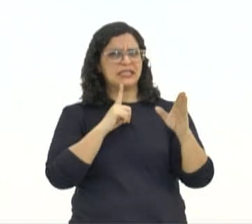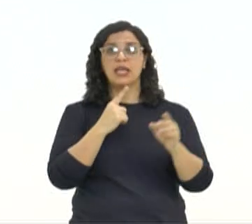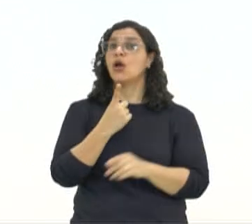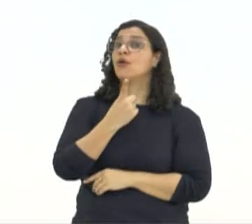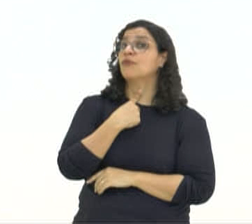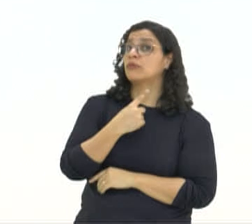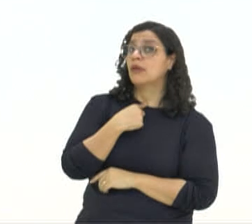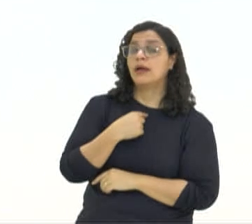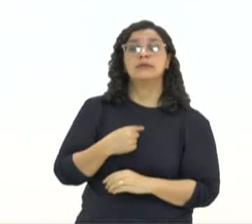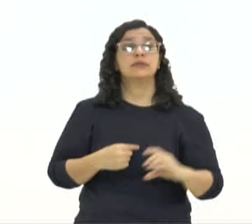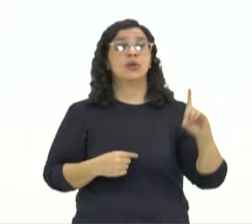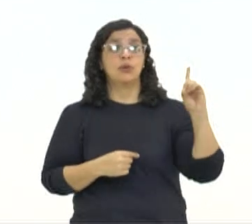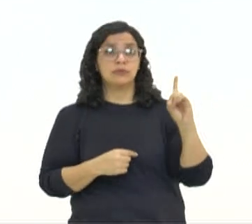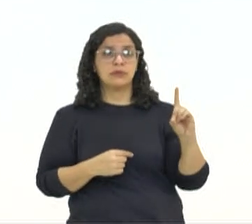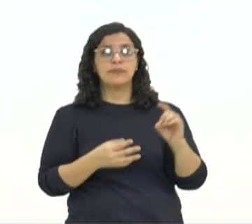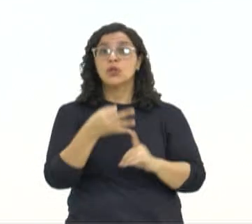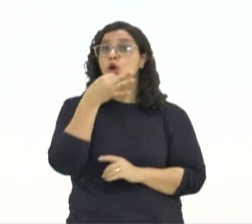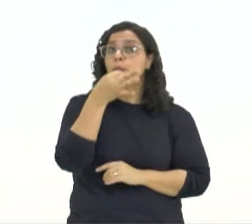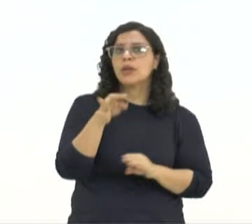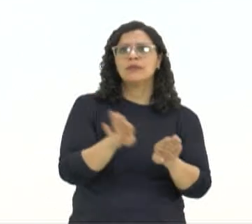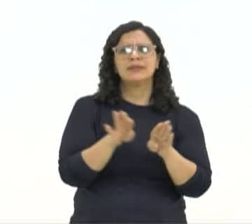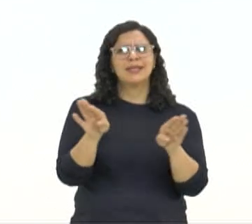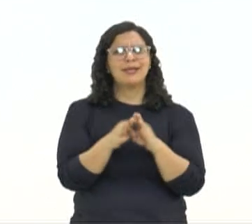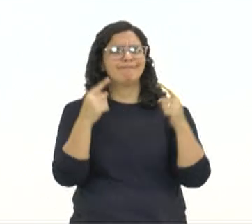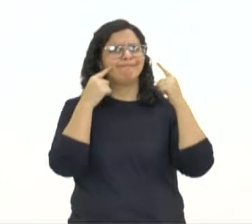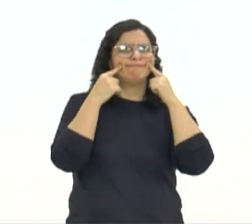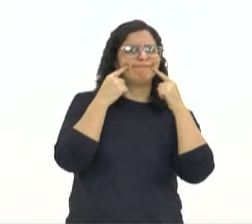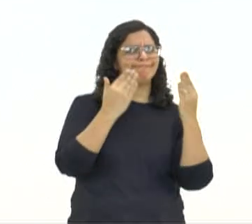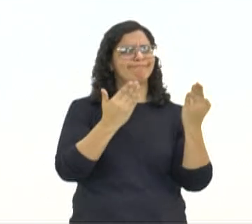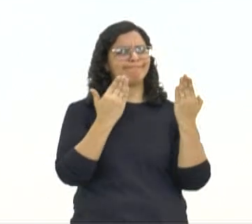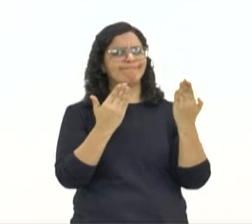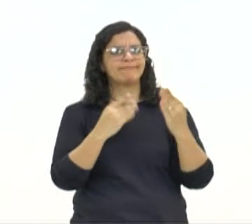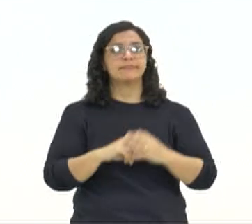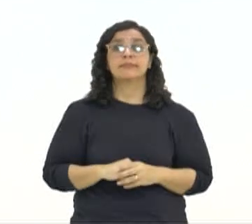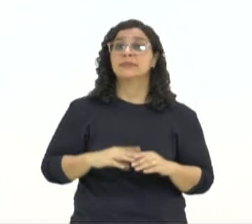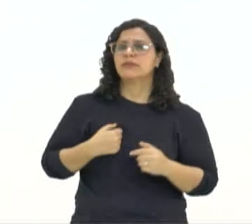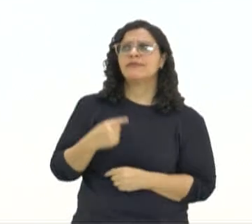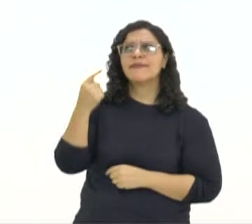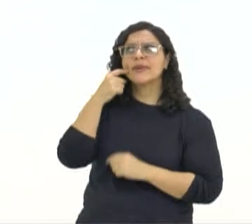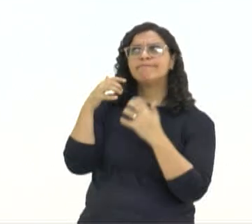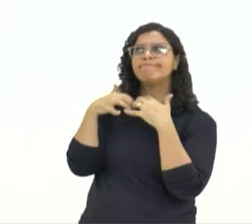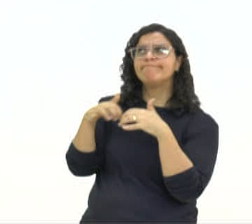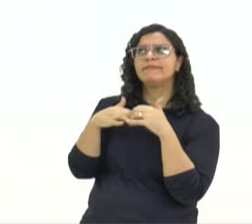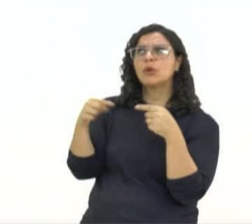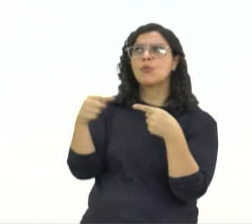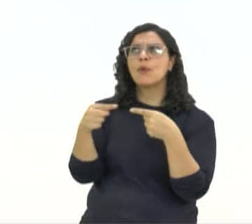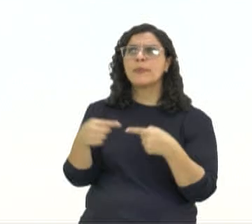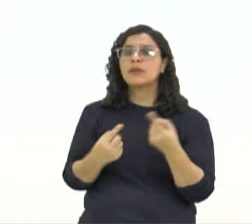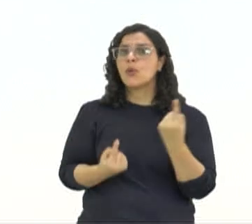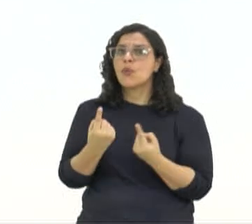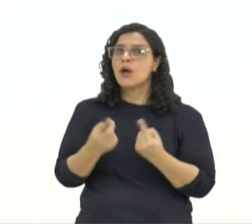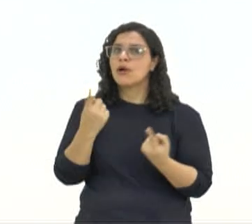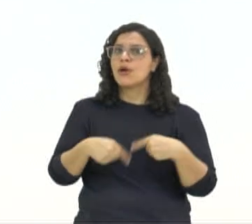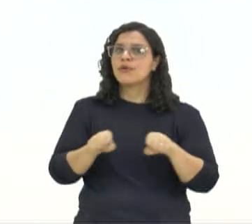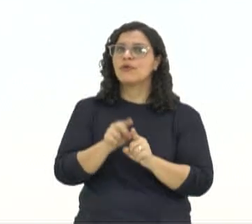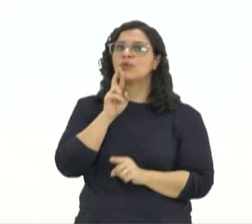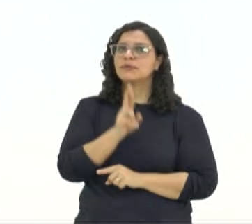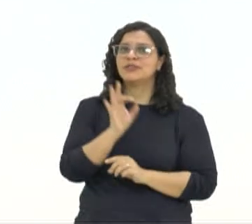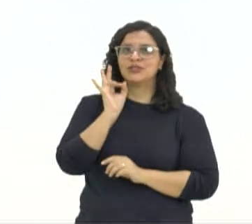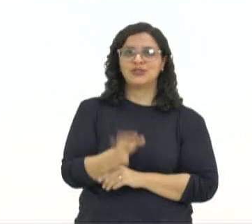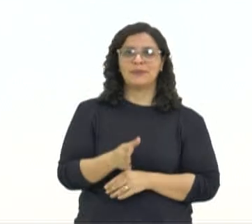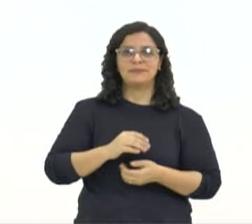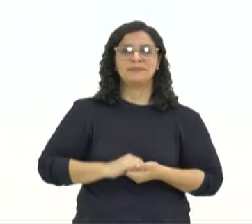e desejo, ou D, opinião e incertidumbre? Pensem um pouquinho aí e a gente já retoma com